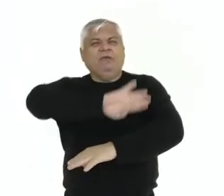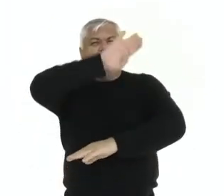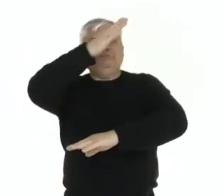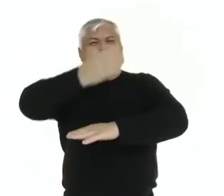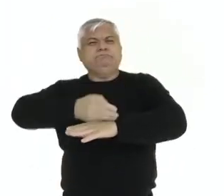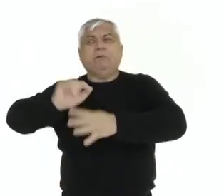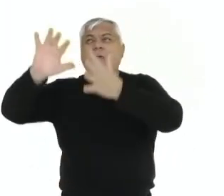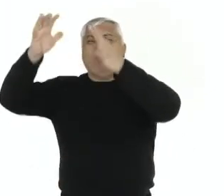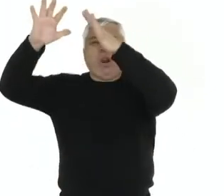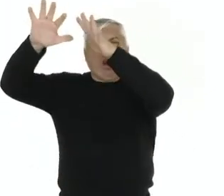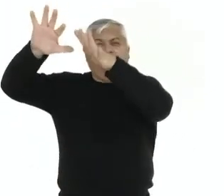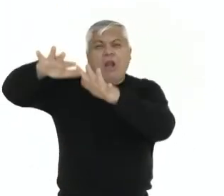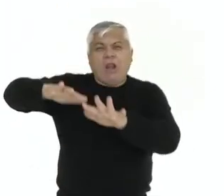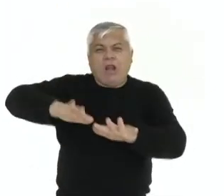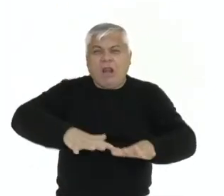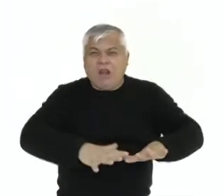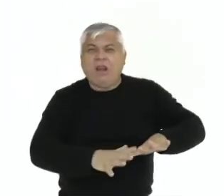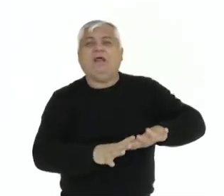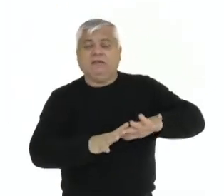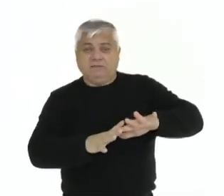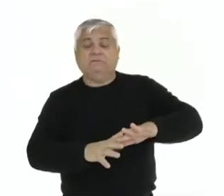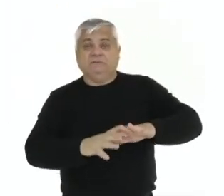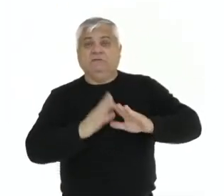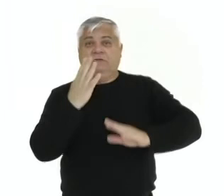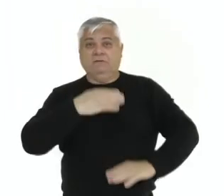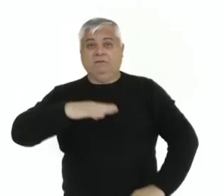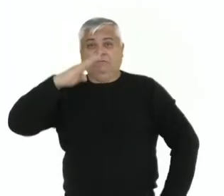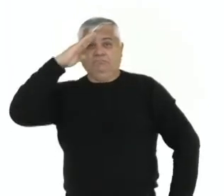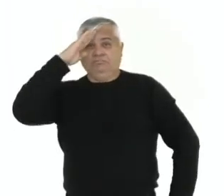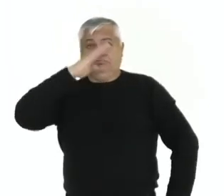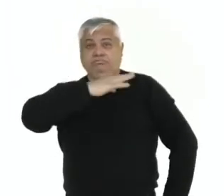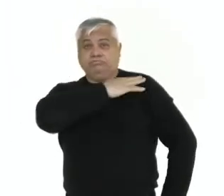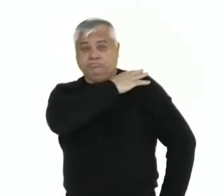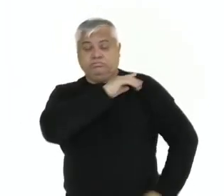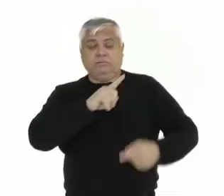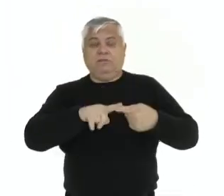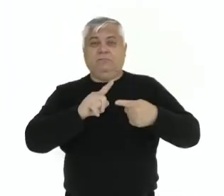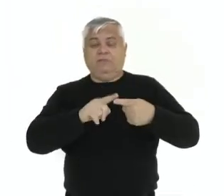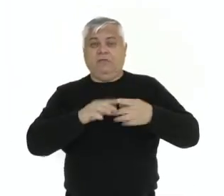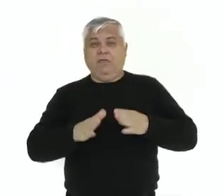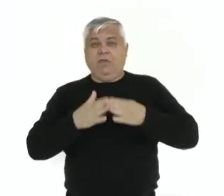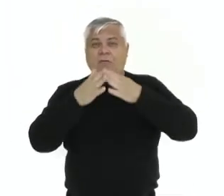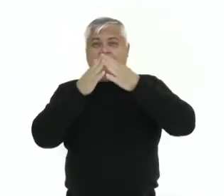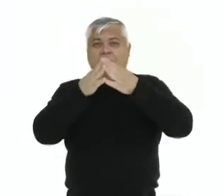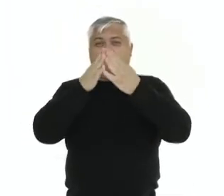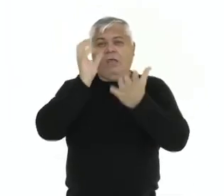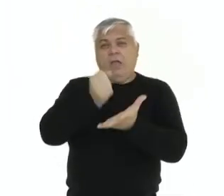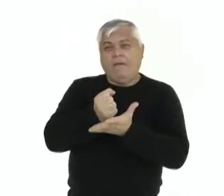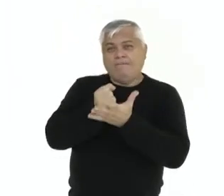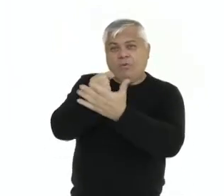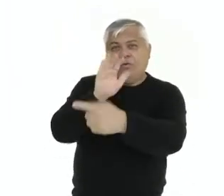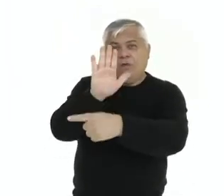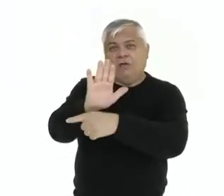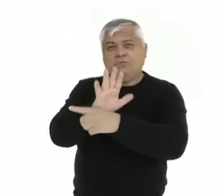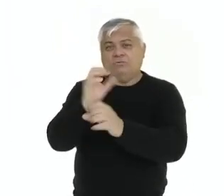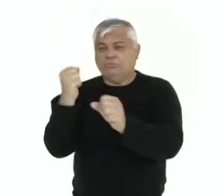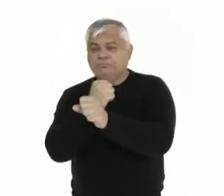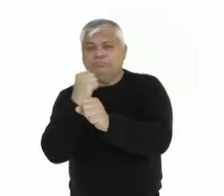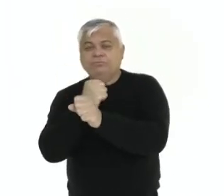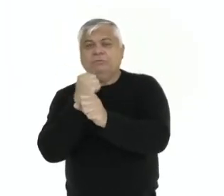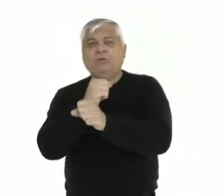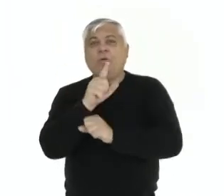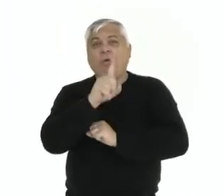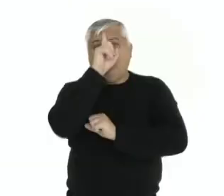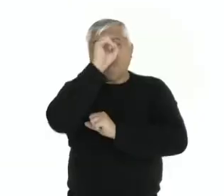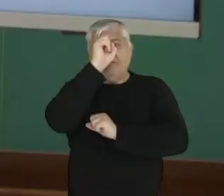em 2011, quando a Marinha e o Exército Brasileiro, né, prestaram apoio com os hospitais de campanha.